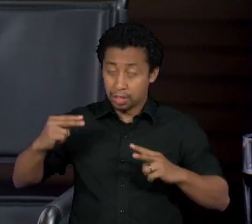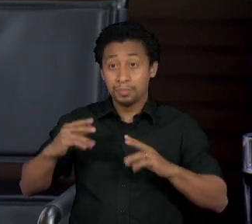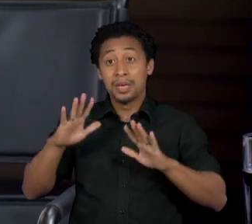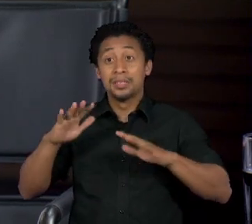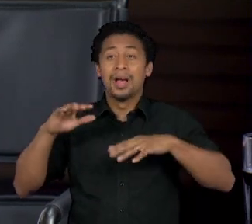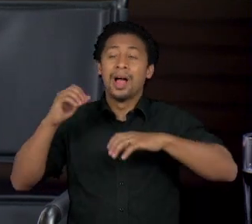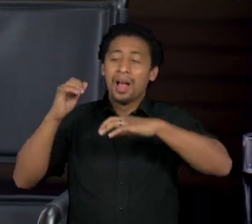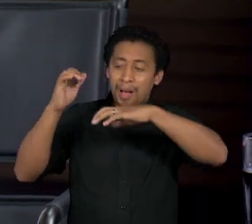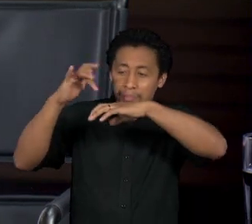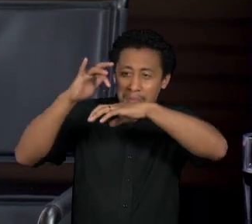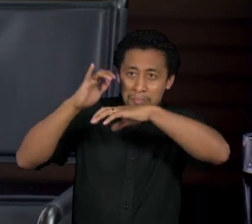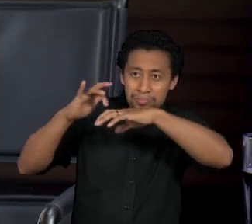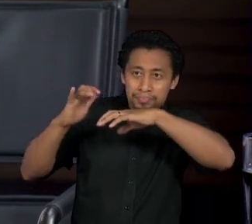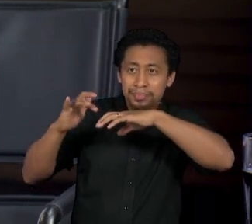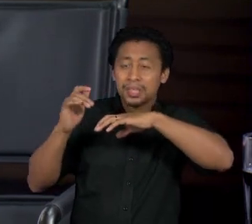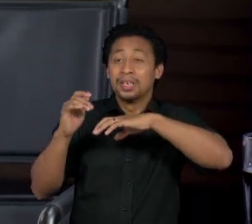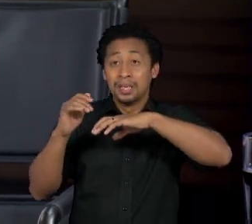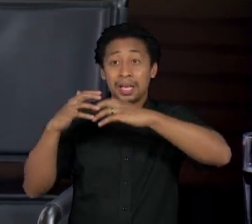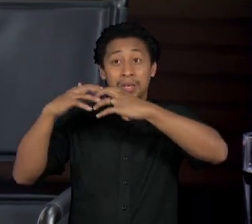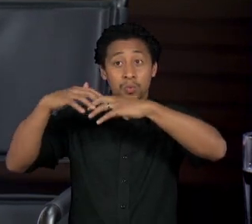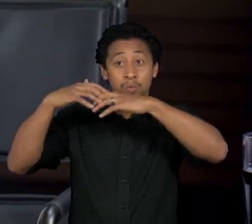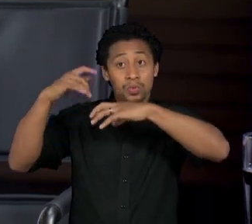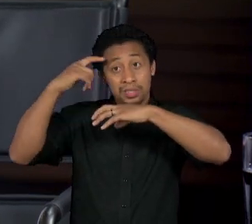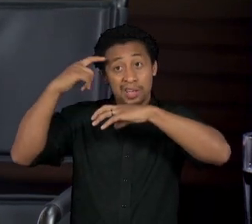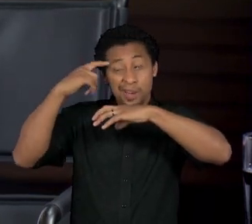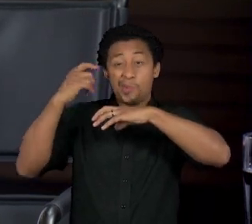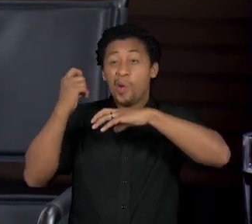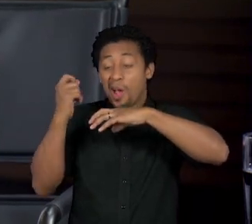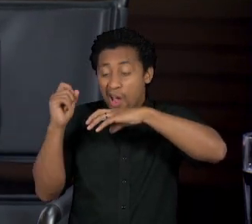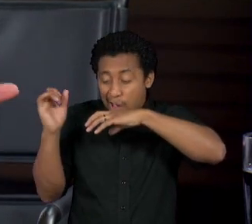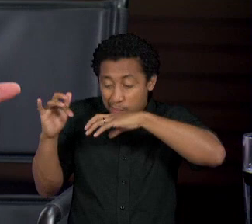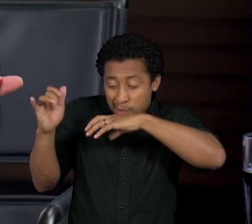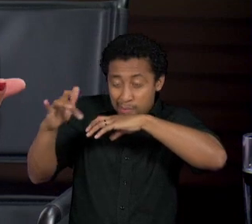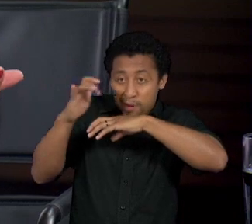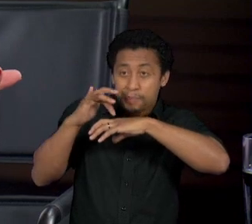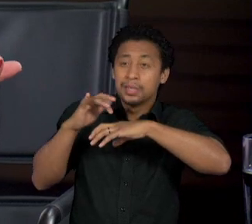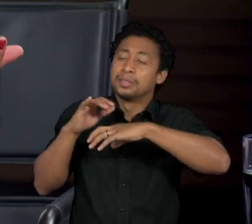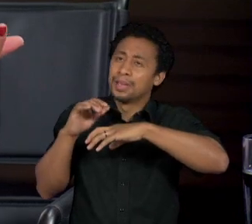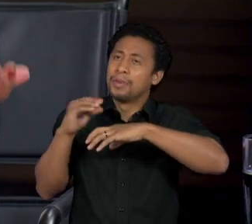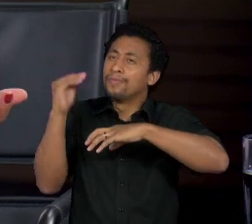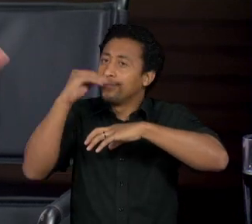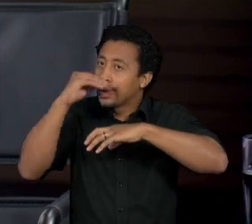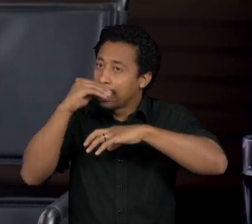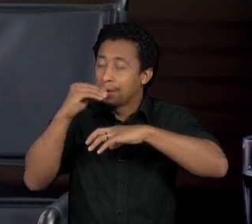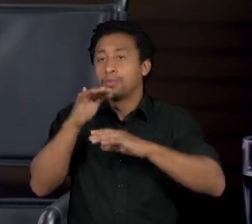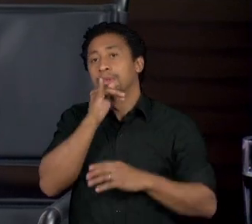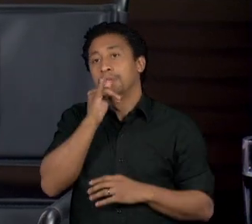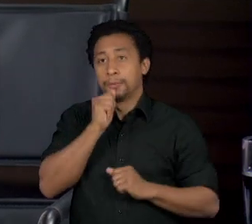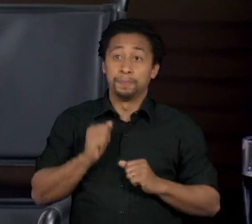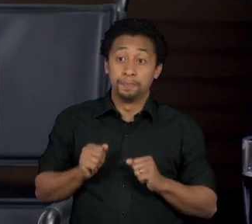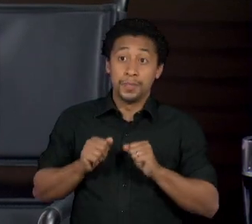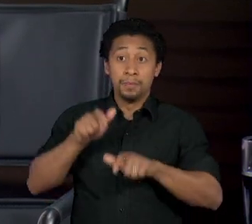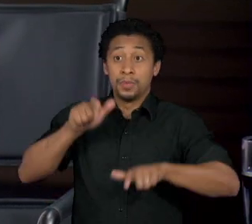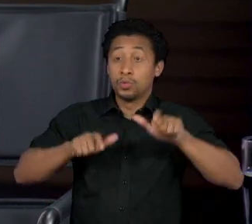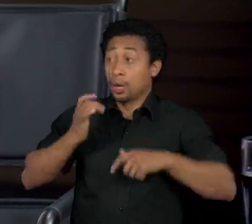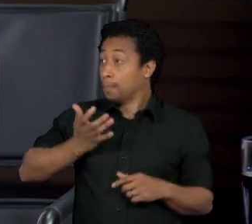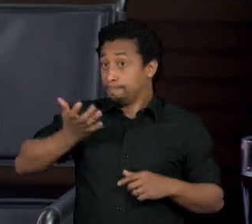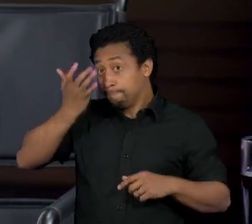tanto. Então, às vezes, você pega umas pessoas que, mesmo ele tendo uma patologia, ele é muito bom em memória, em guardar números, ou ele é muito bom em